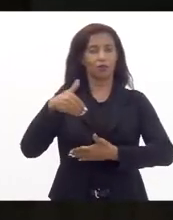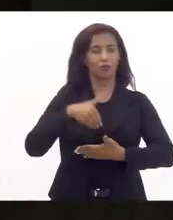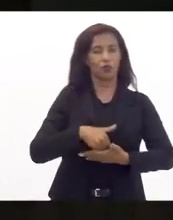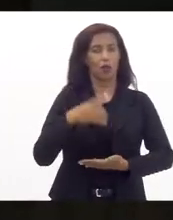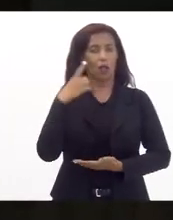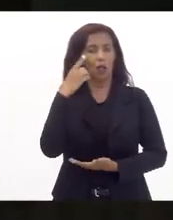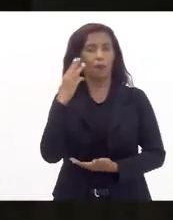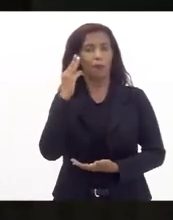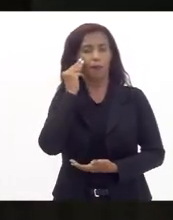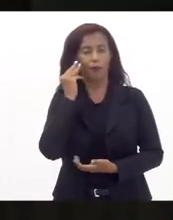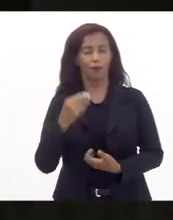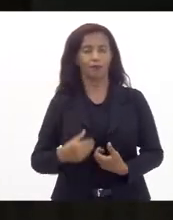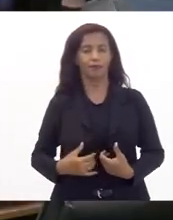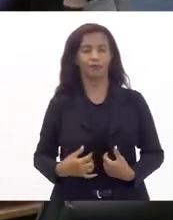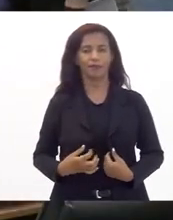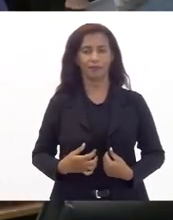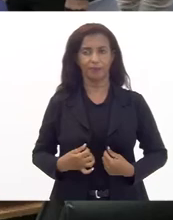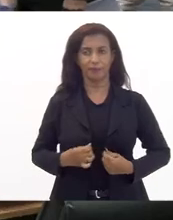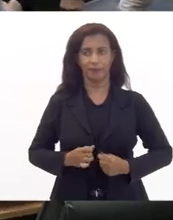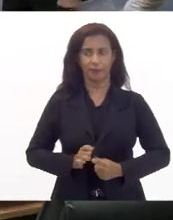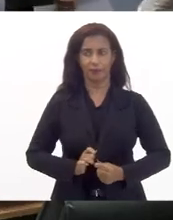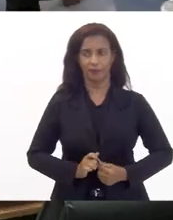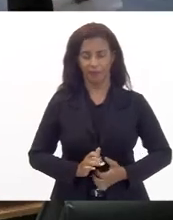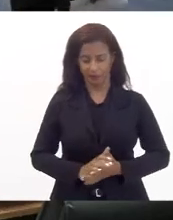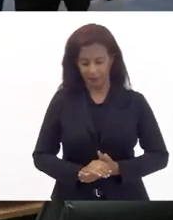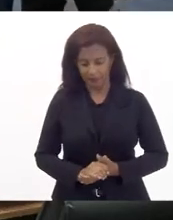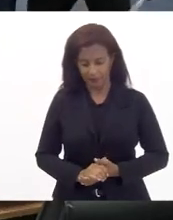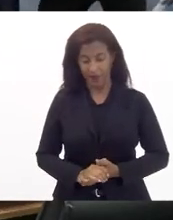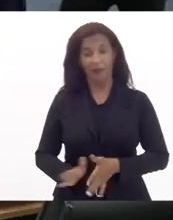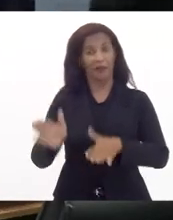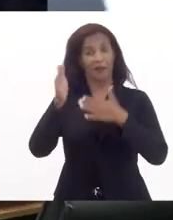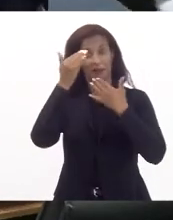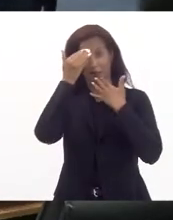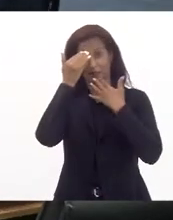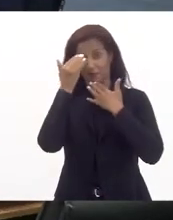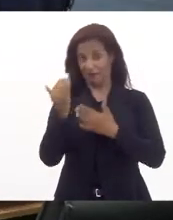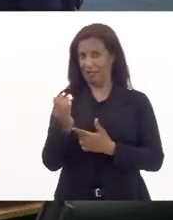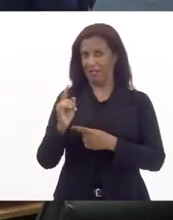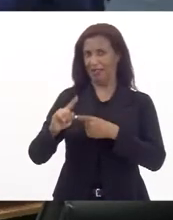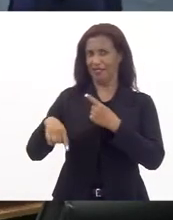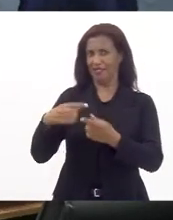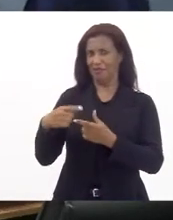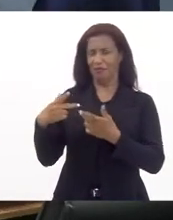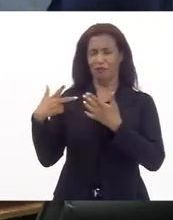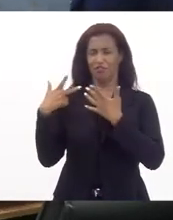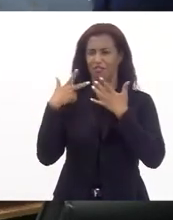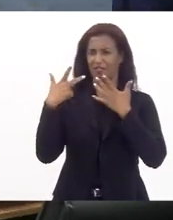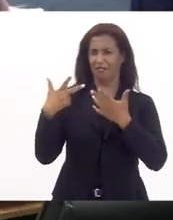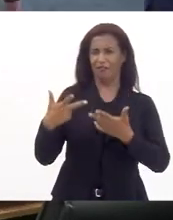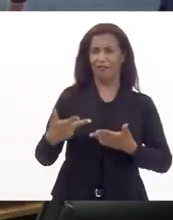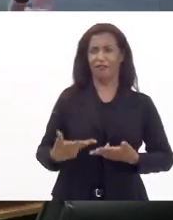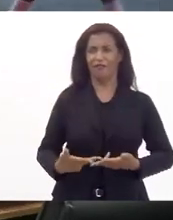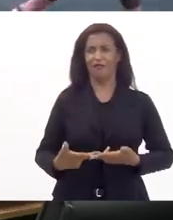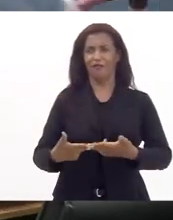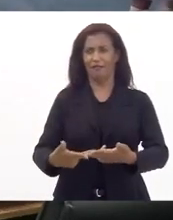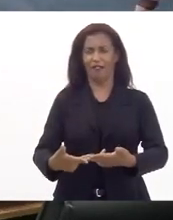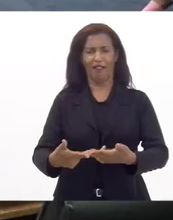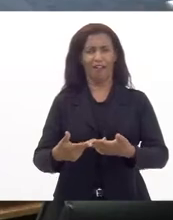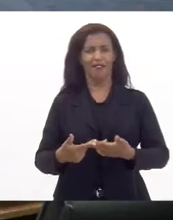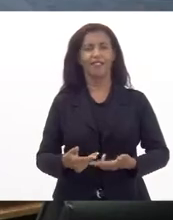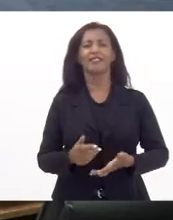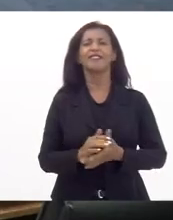Deputado a Mônica Francisco obrigado a presidenta Depois dessa ressalva aí de eu